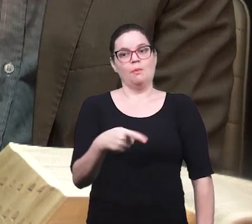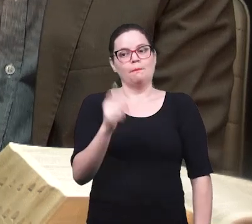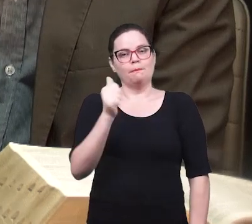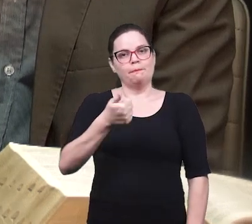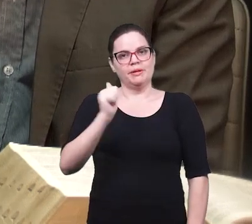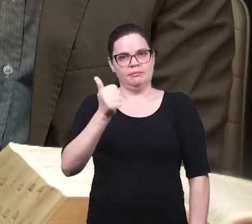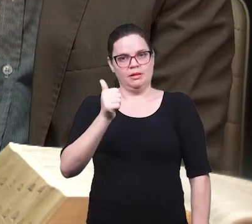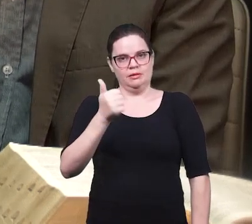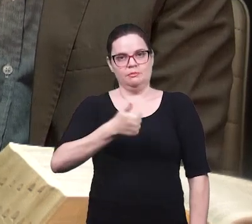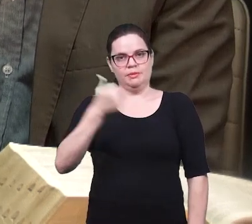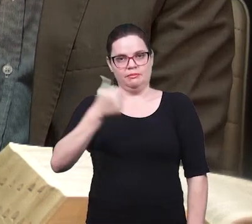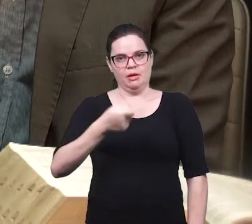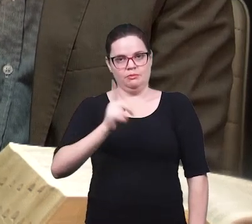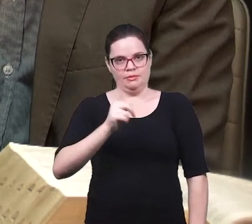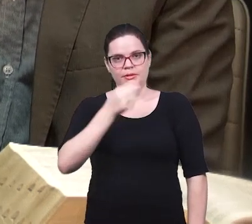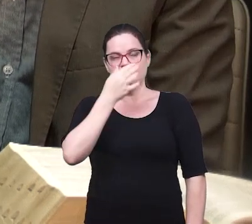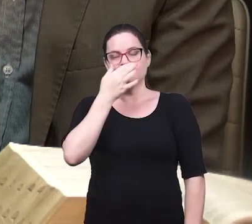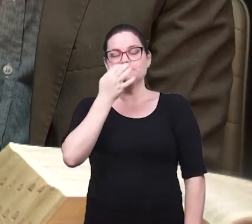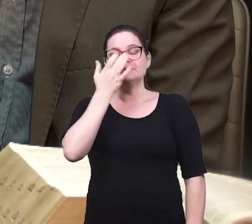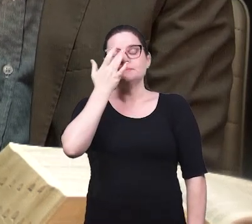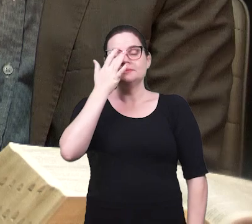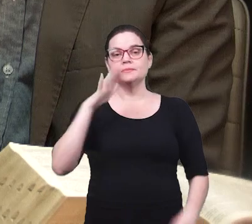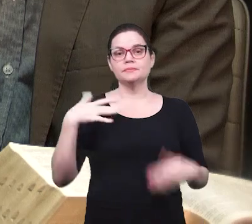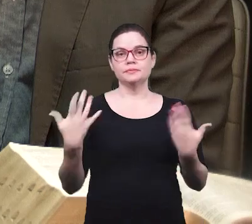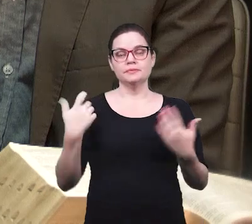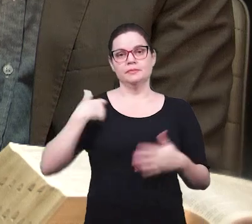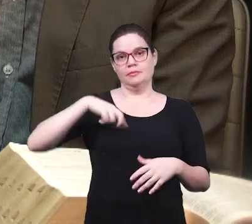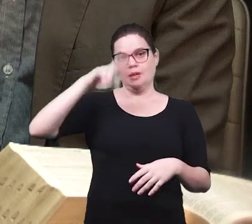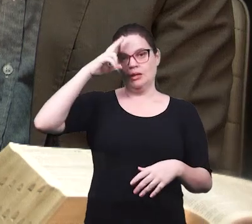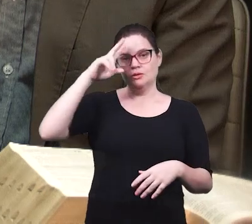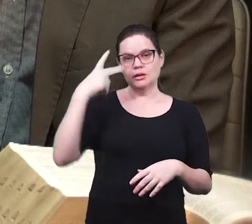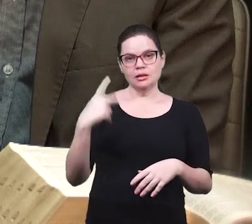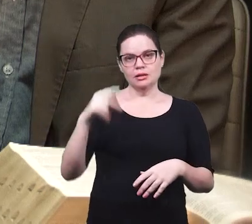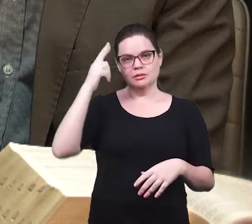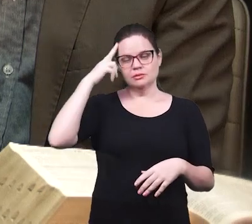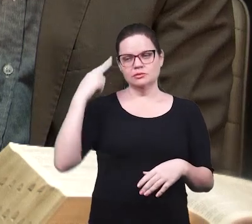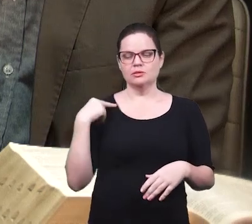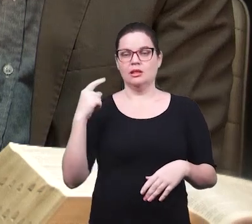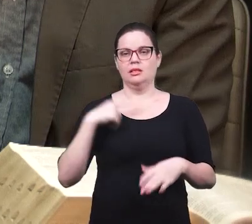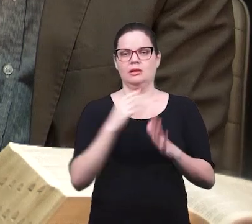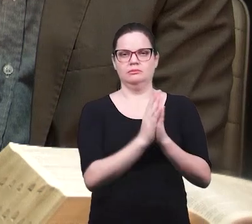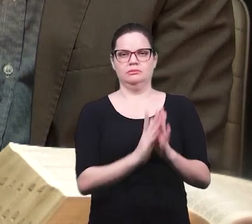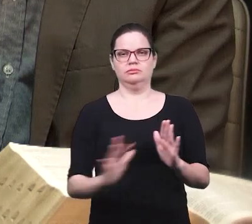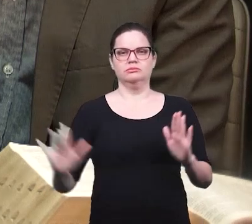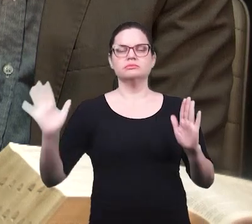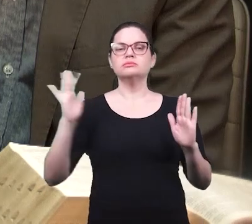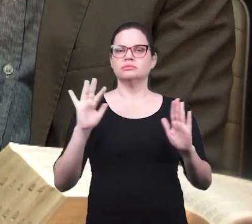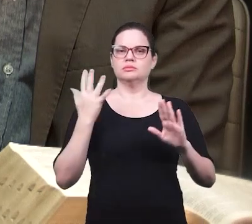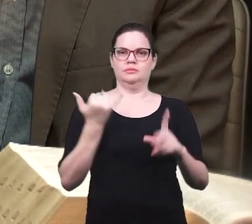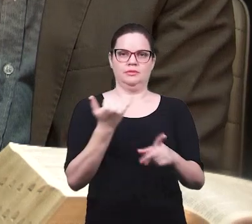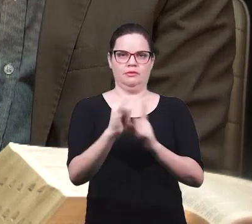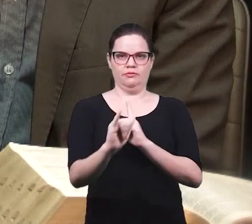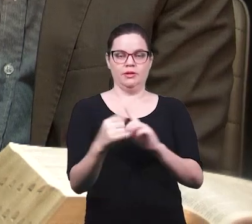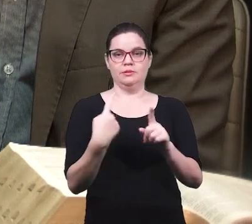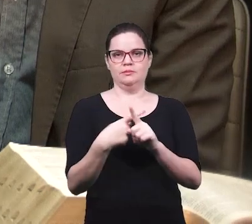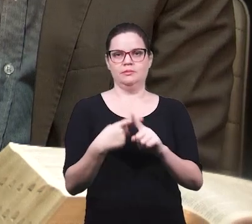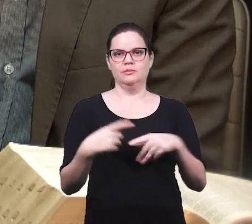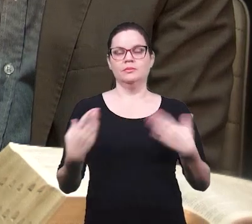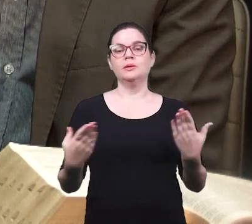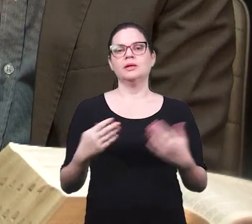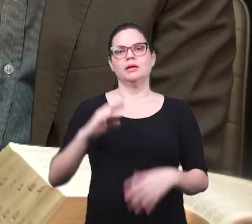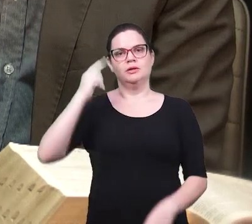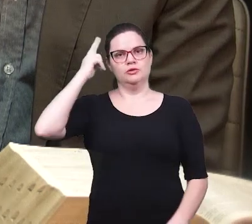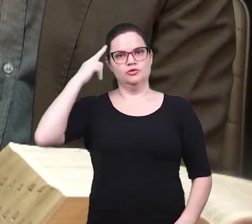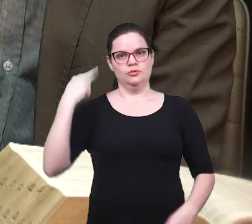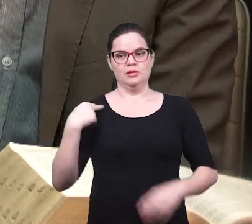José ela vai muito além de uma história, né? Ela carrega todo um teor profético e que nos chama a atenção. Né?